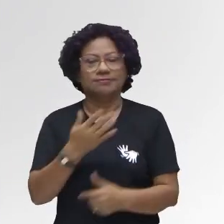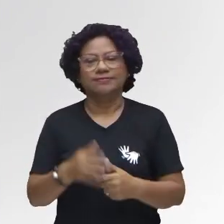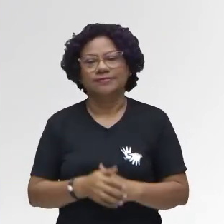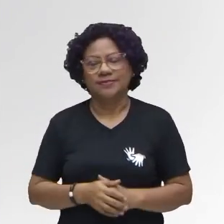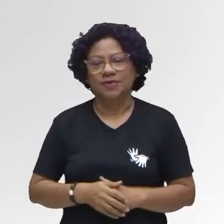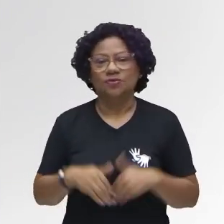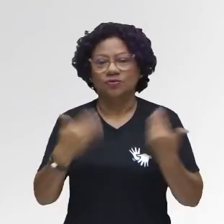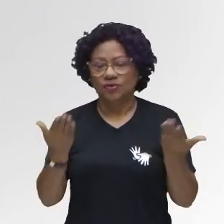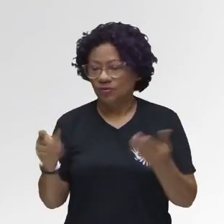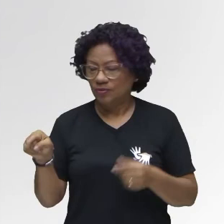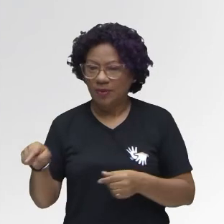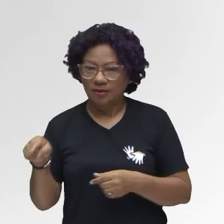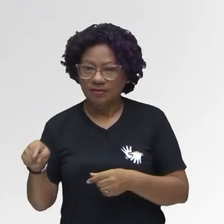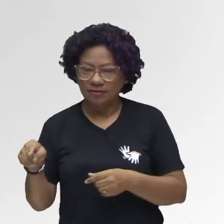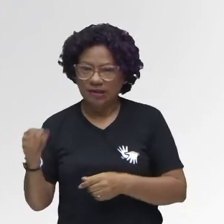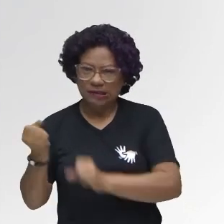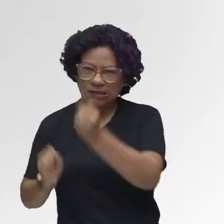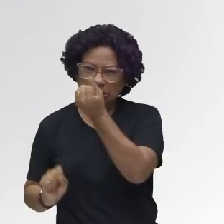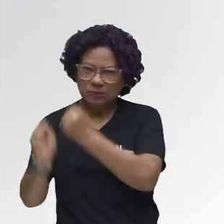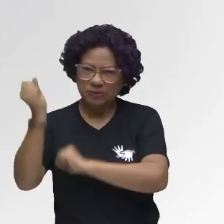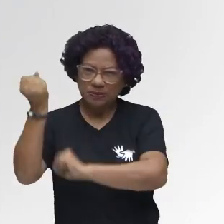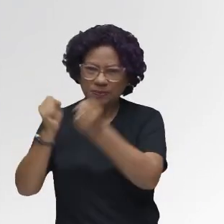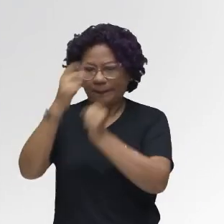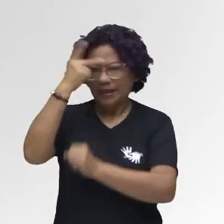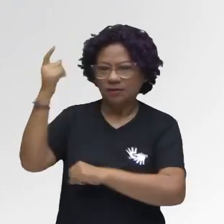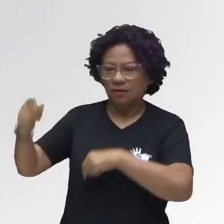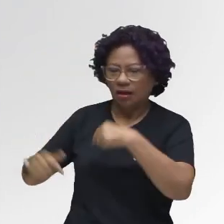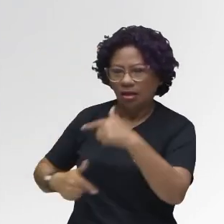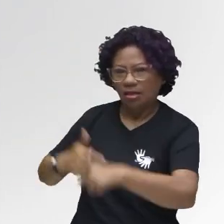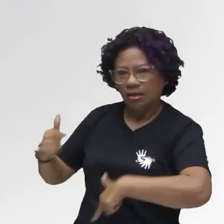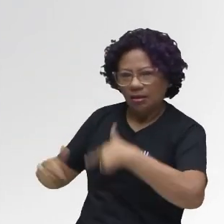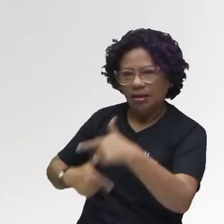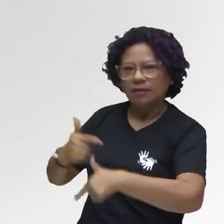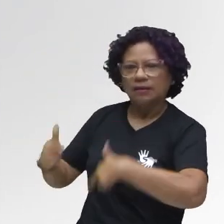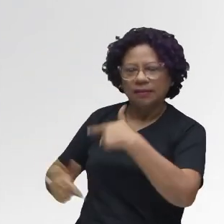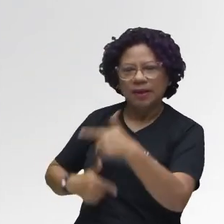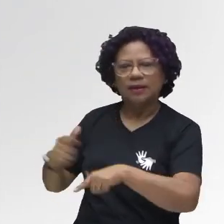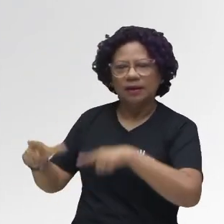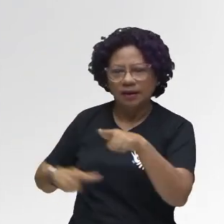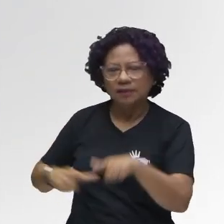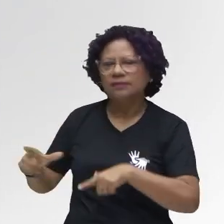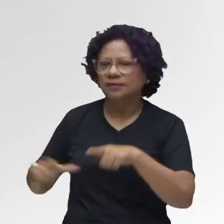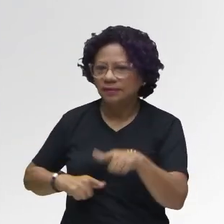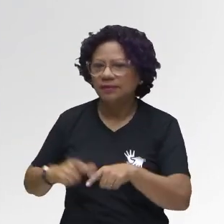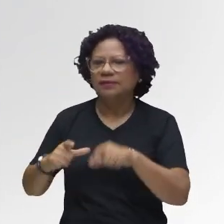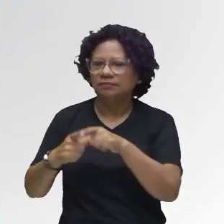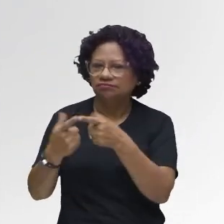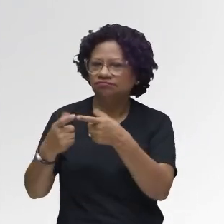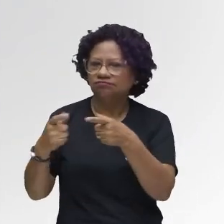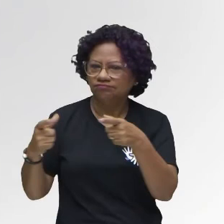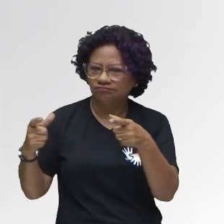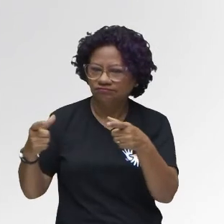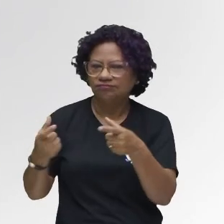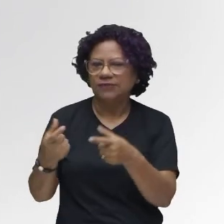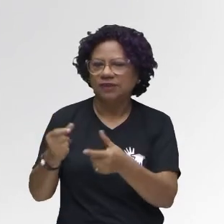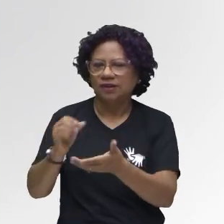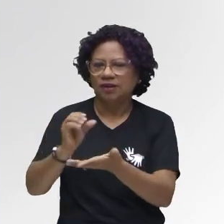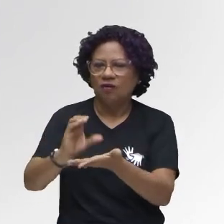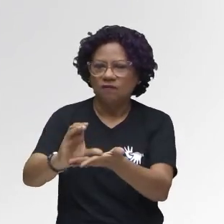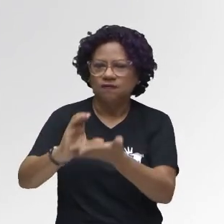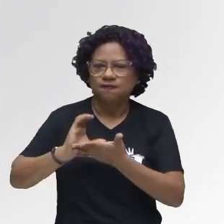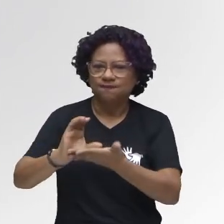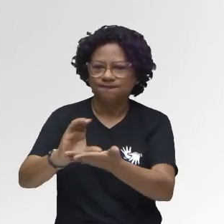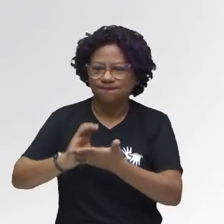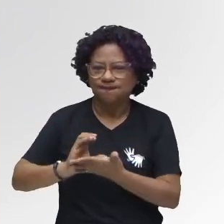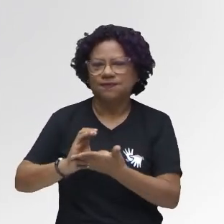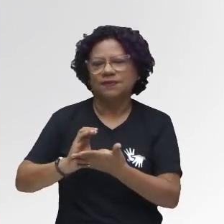mais indústrias, quanto mais produção, eu acabo tendo um maior lucro, porque eu tenho mais gente comprando esses meus